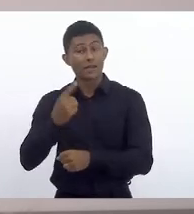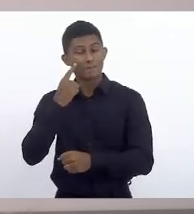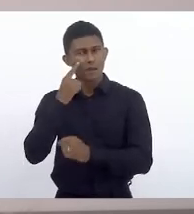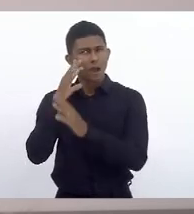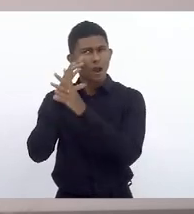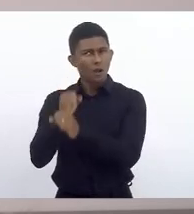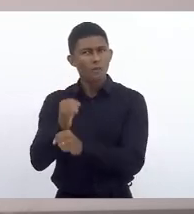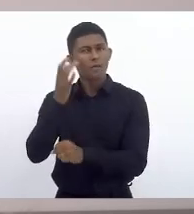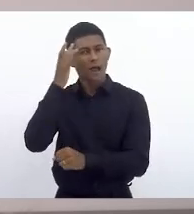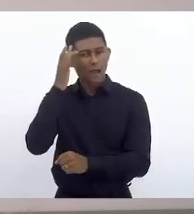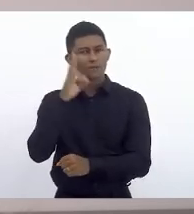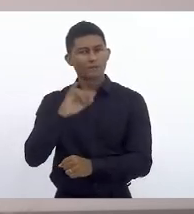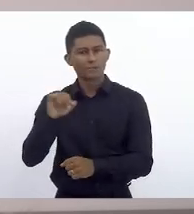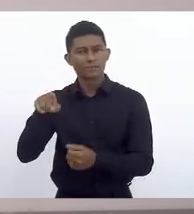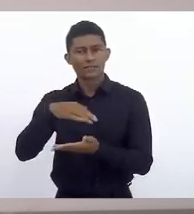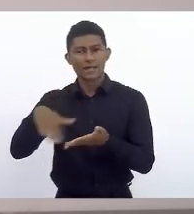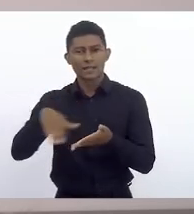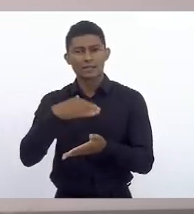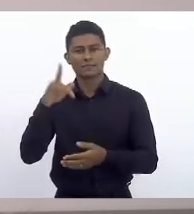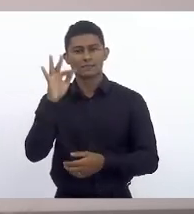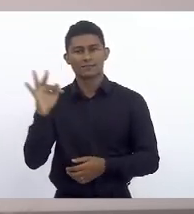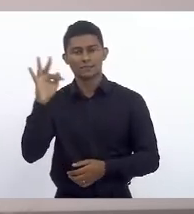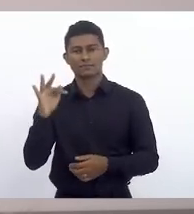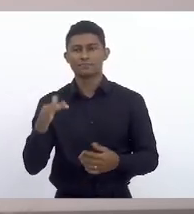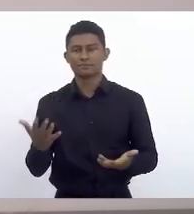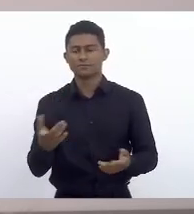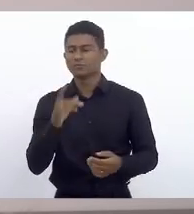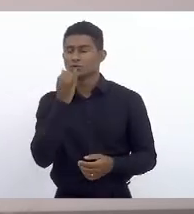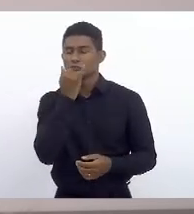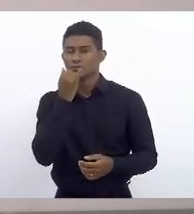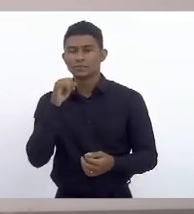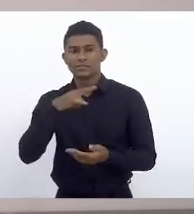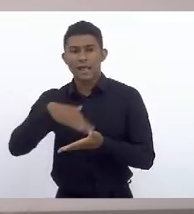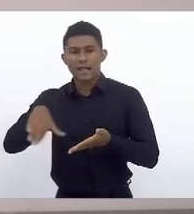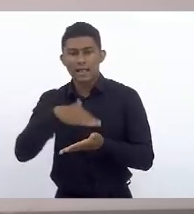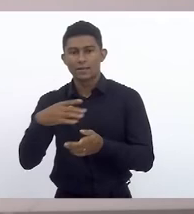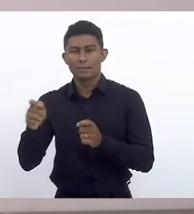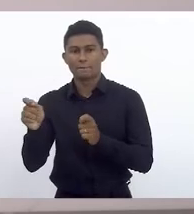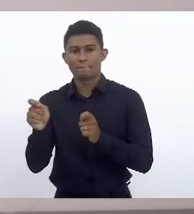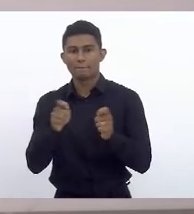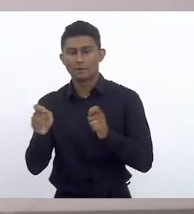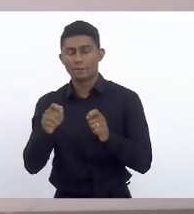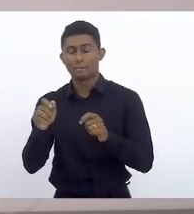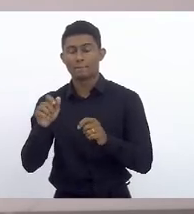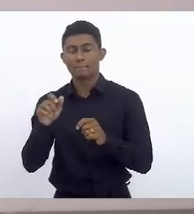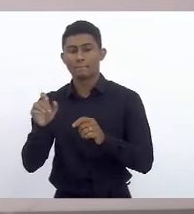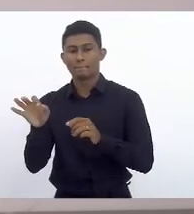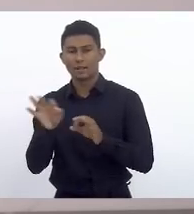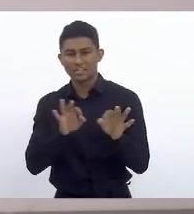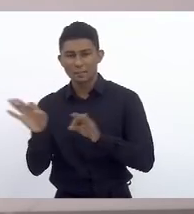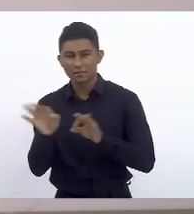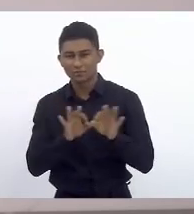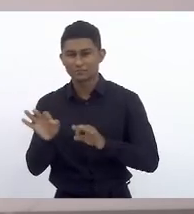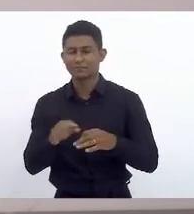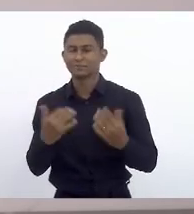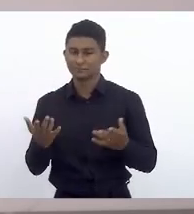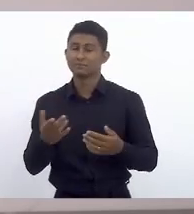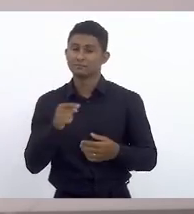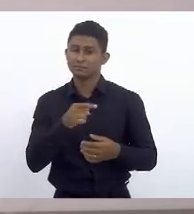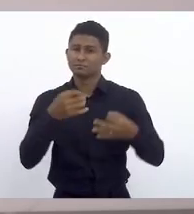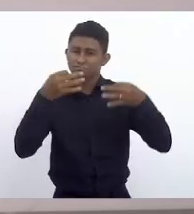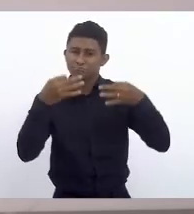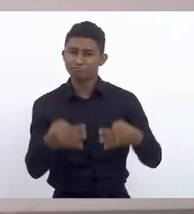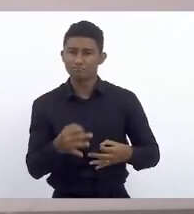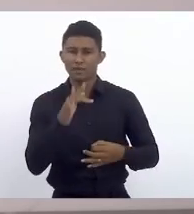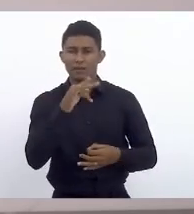Secretaria de Fazenda. Na verdade, perdão, de planejamento. Então, eu acho que foi acertada a criação do